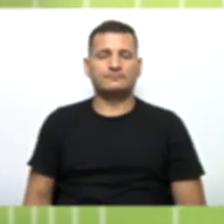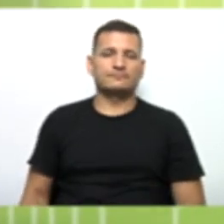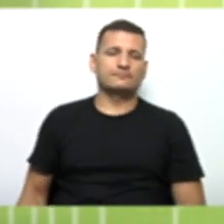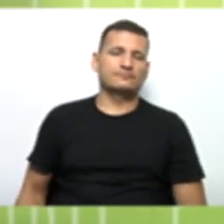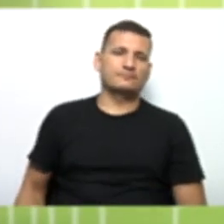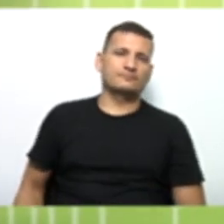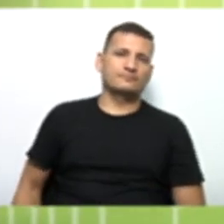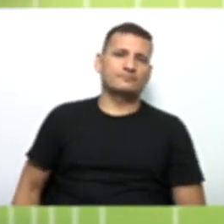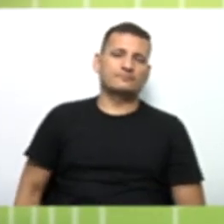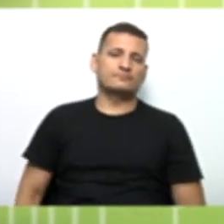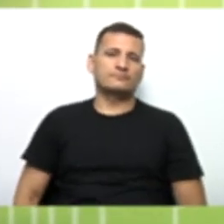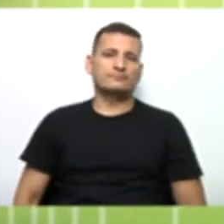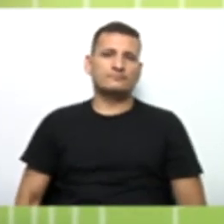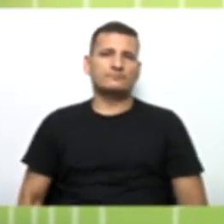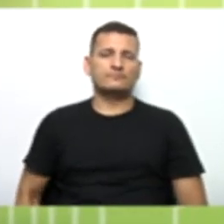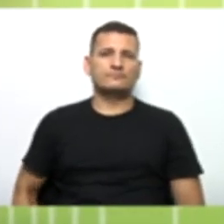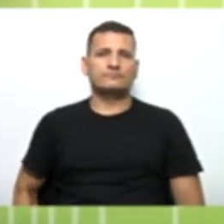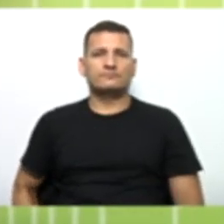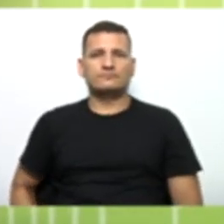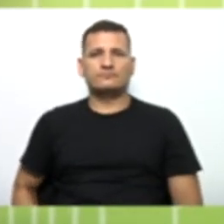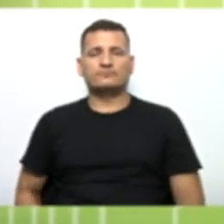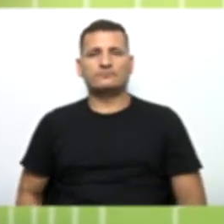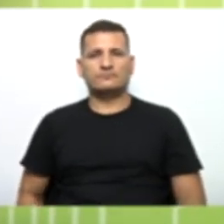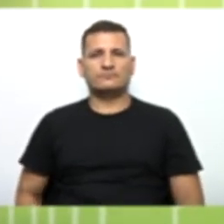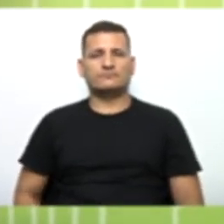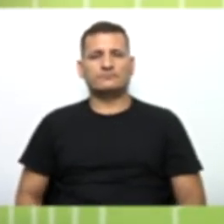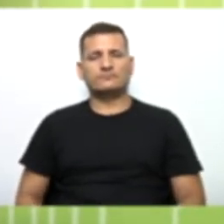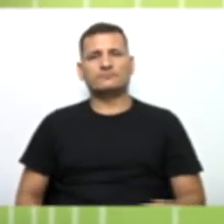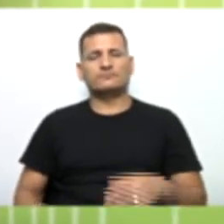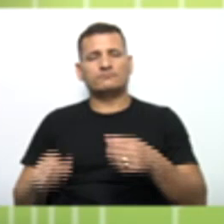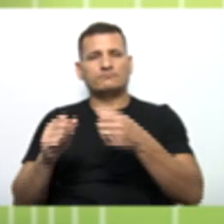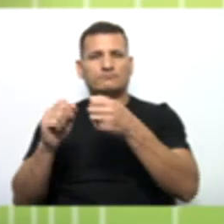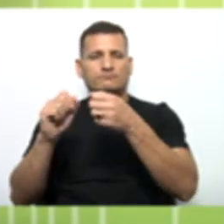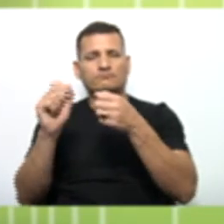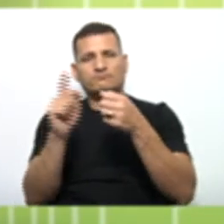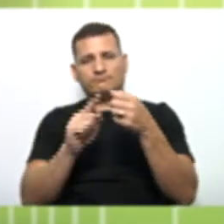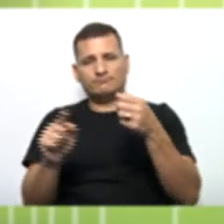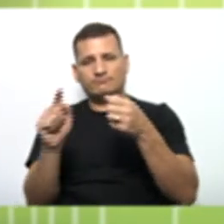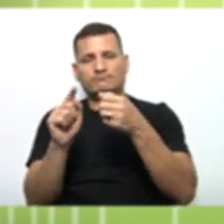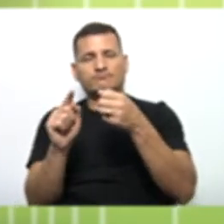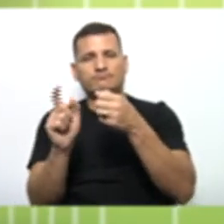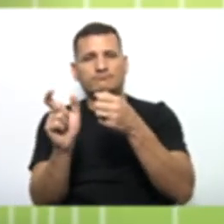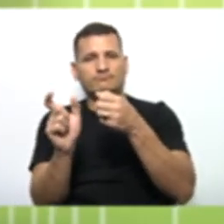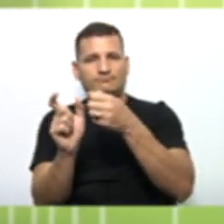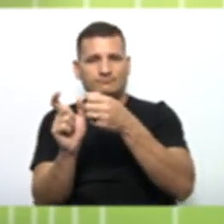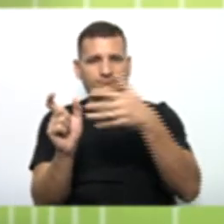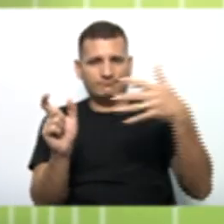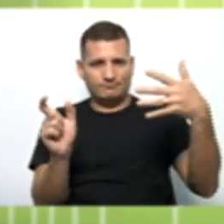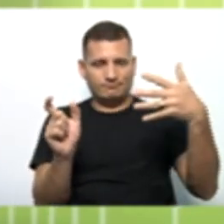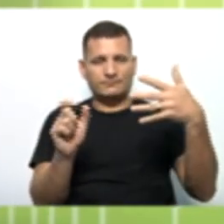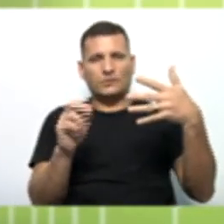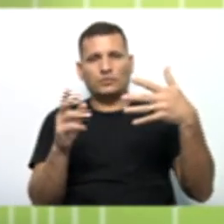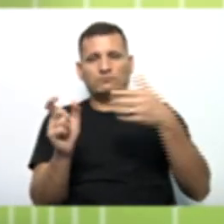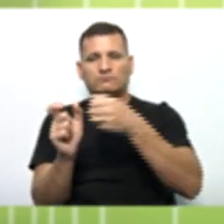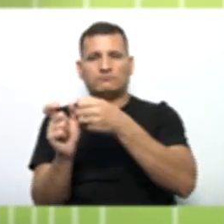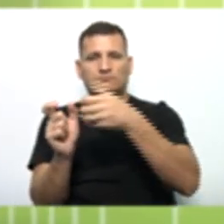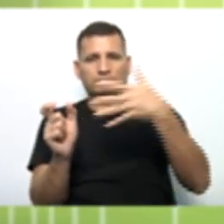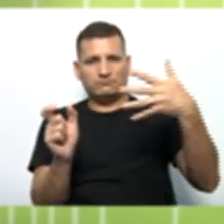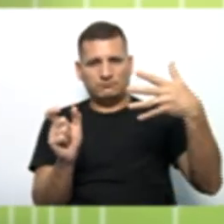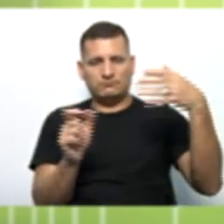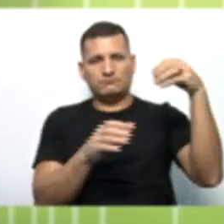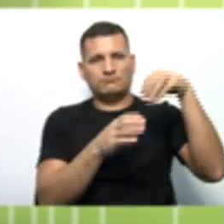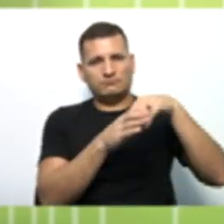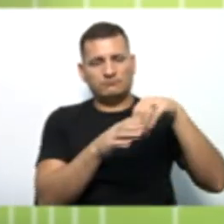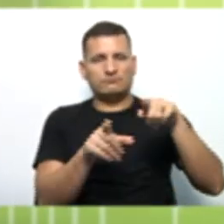um include, é algo que está incluso ele, sim. E o extend também é uma extensão, certo? Então, preste bastante atenção